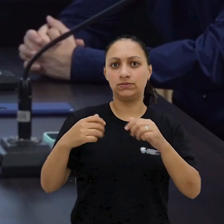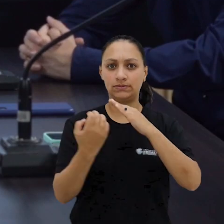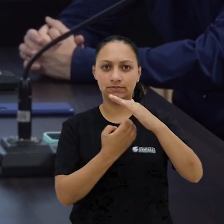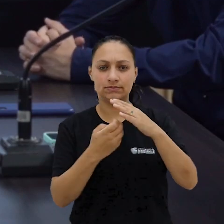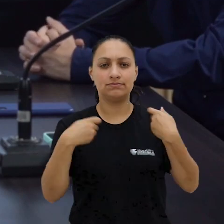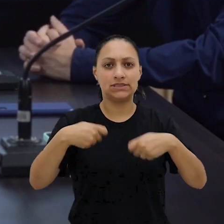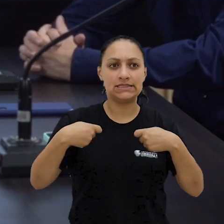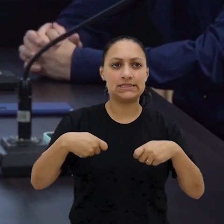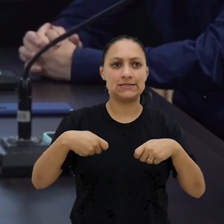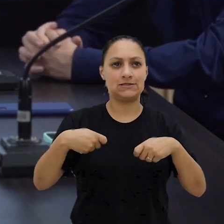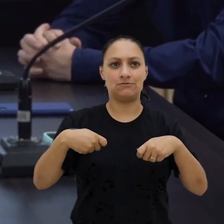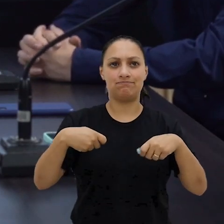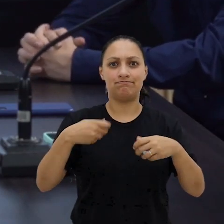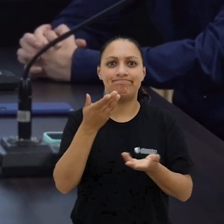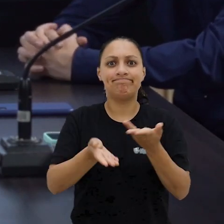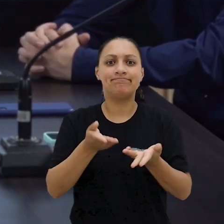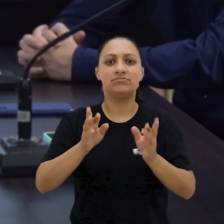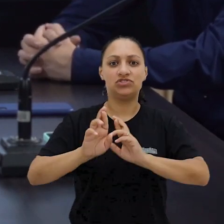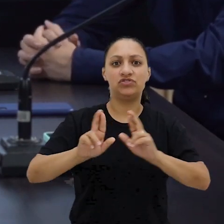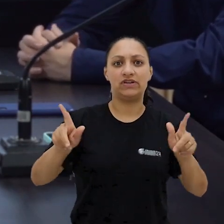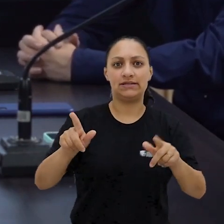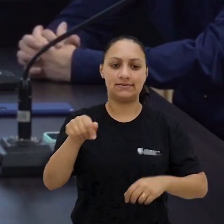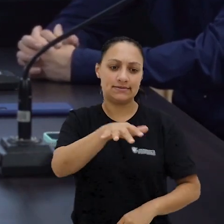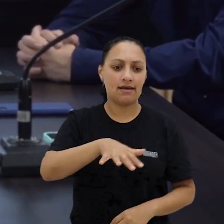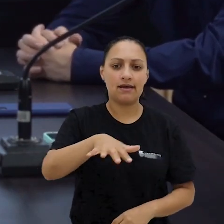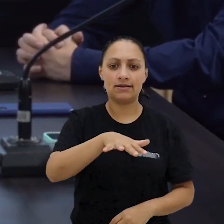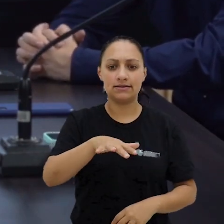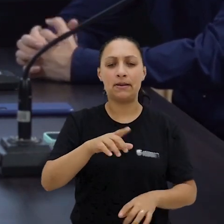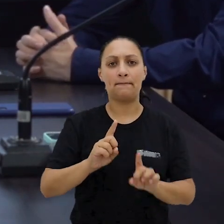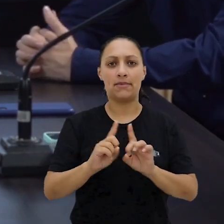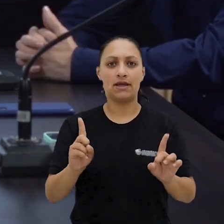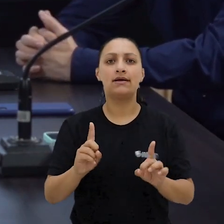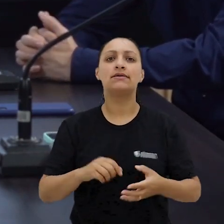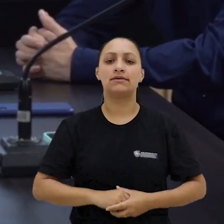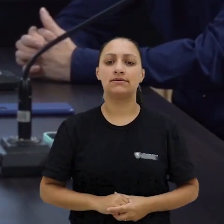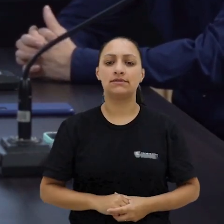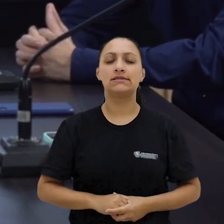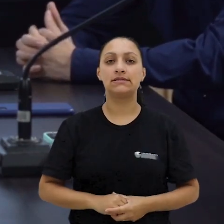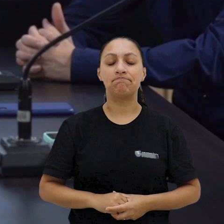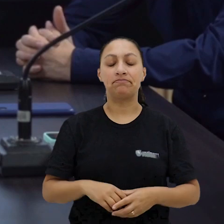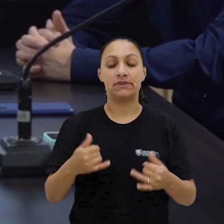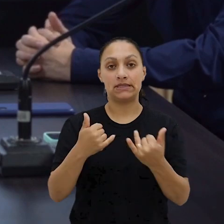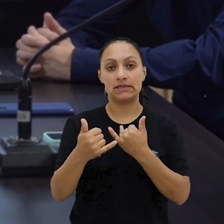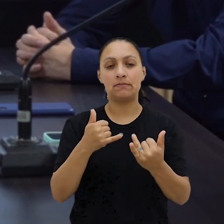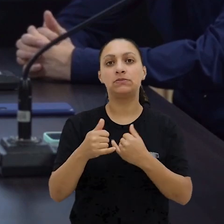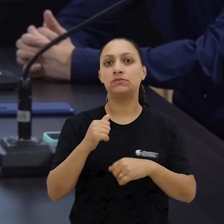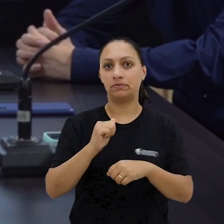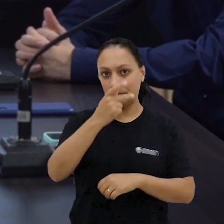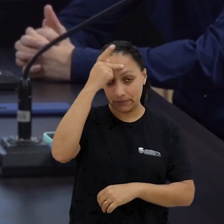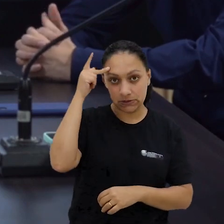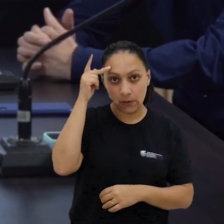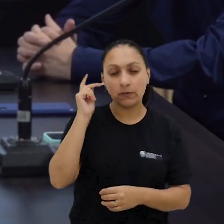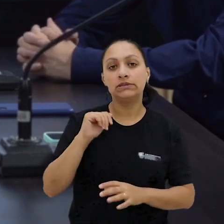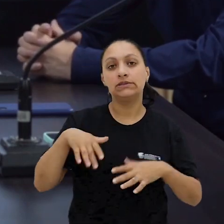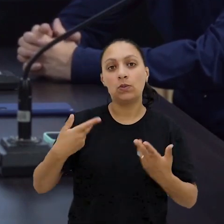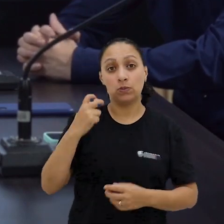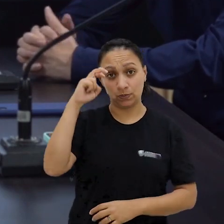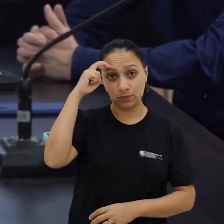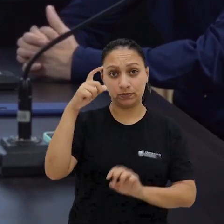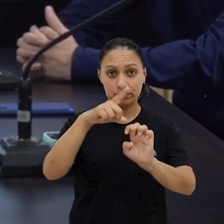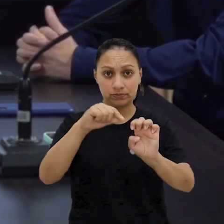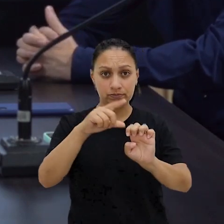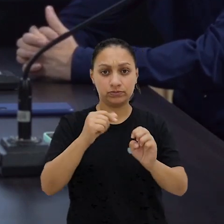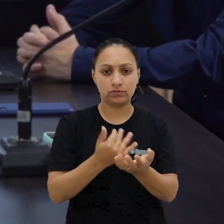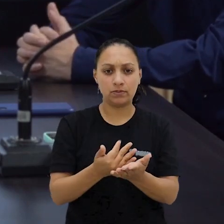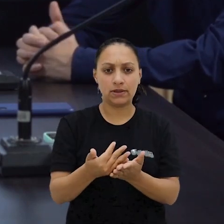diferentes instâncias e áreas, né? Seja na venda, seja realmente gerindo pessoas, né? Então, assim, cultura empreendedora,